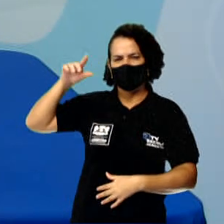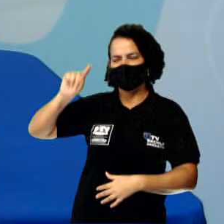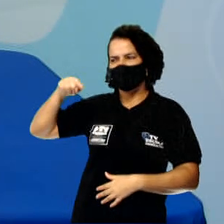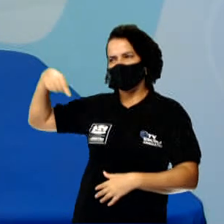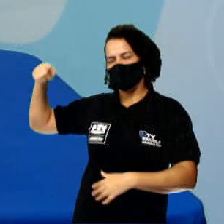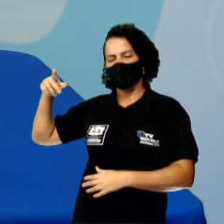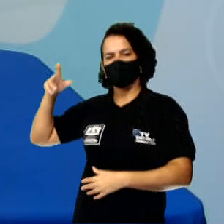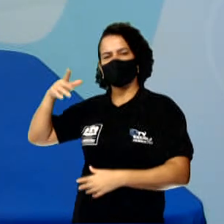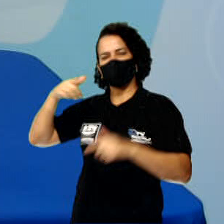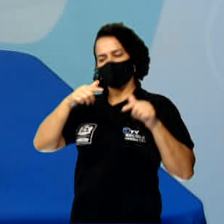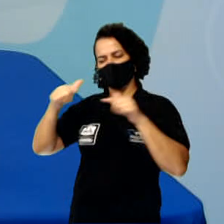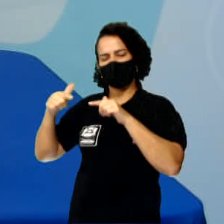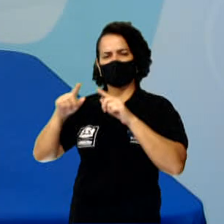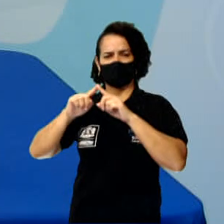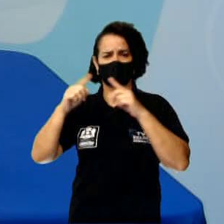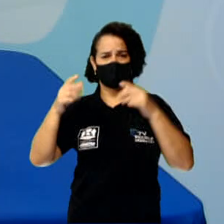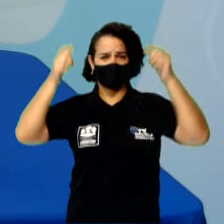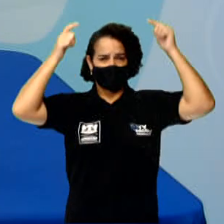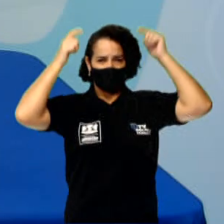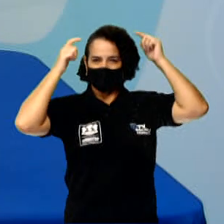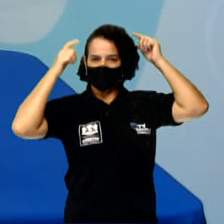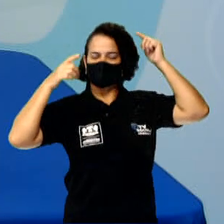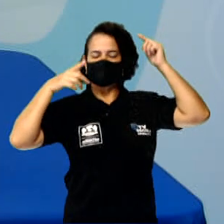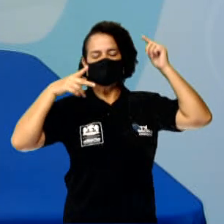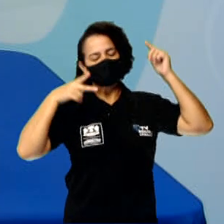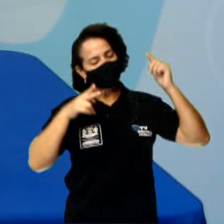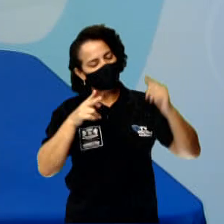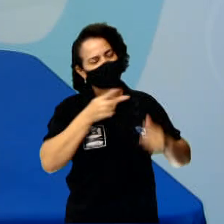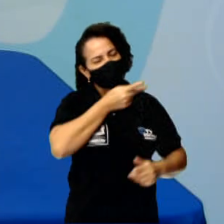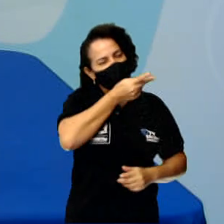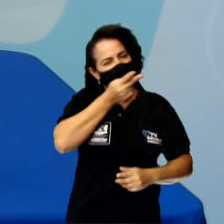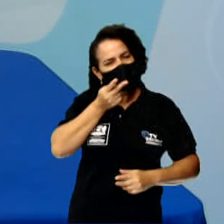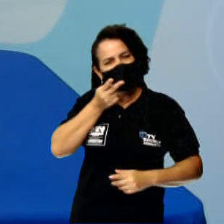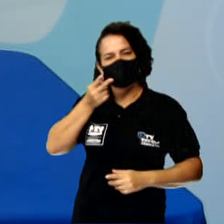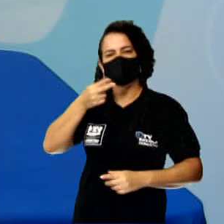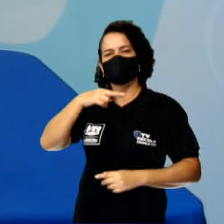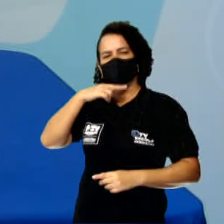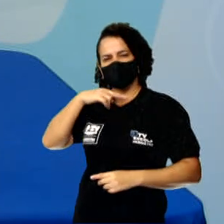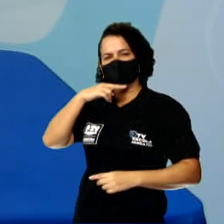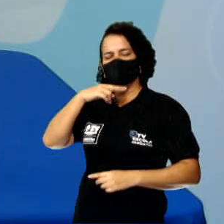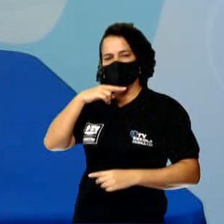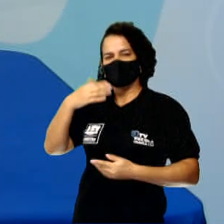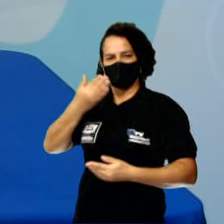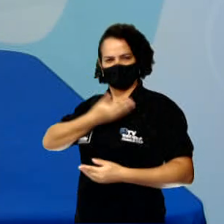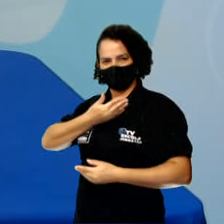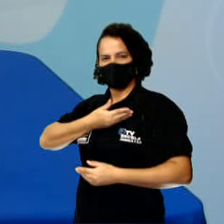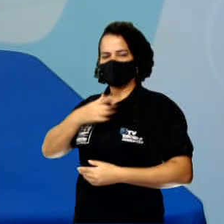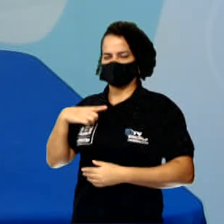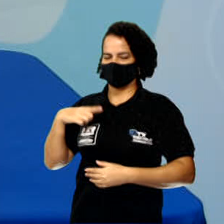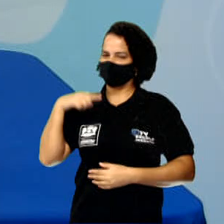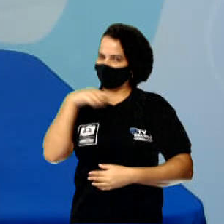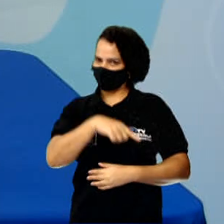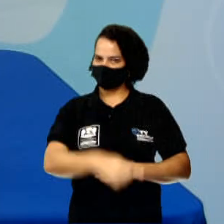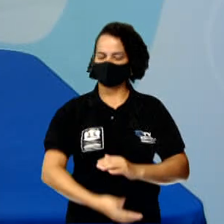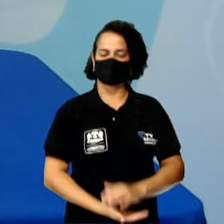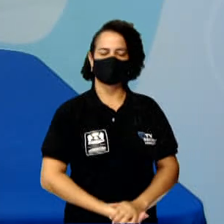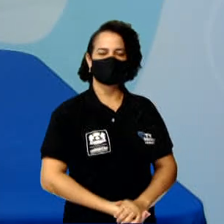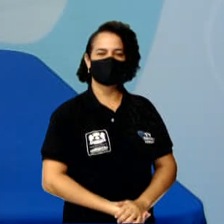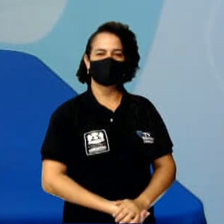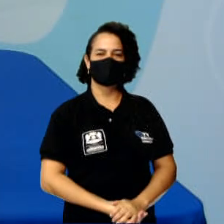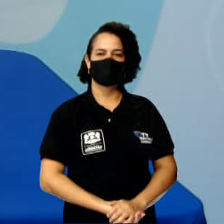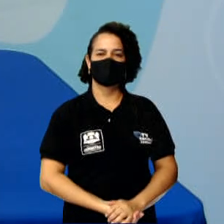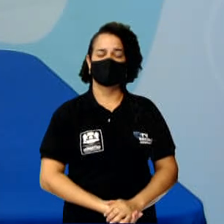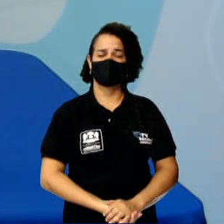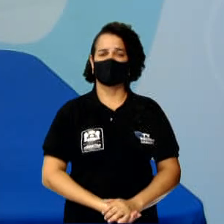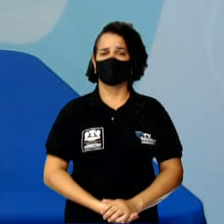lugar, mas a rainha era sempre visitada por suas netas e os amiguinhos que tinham por lá. As meninas